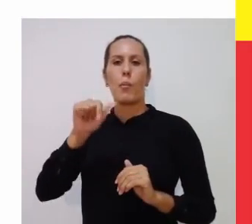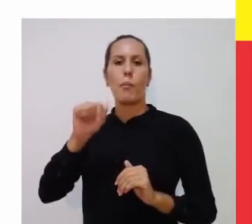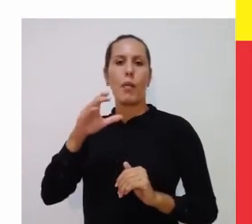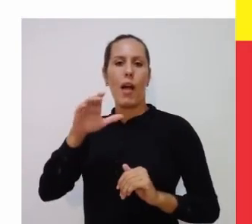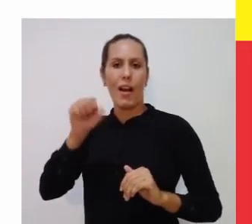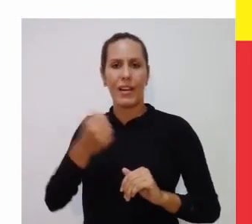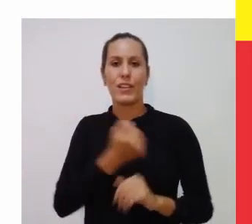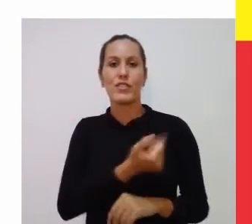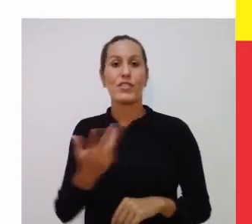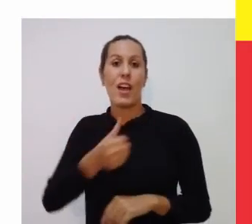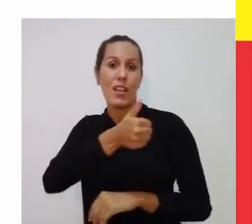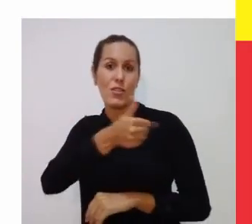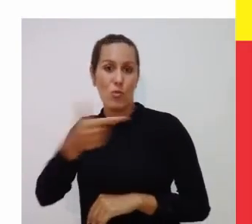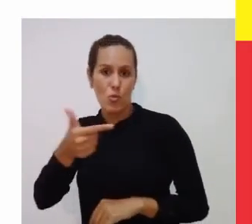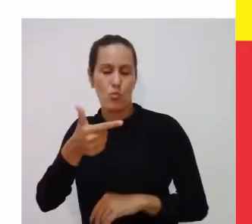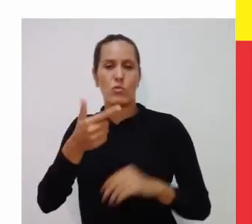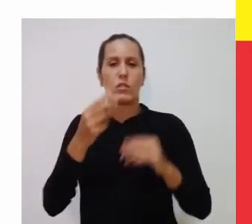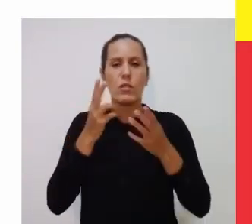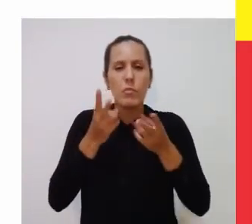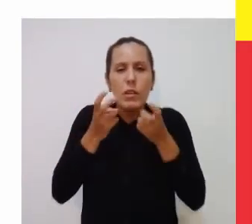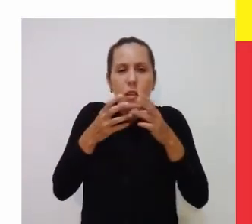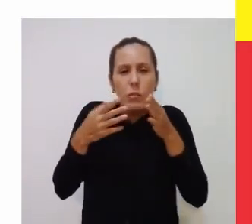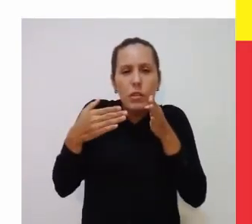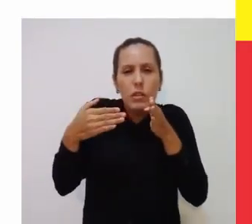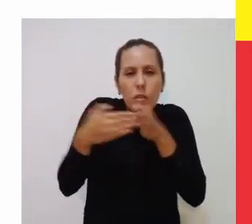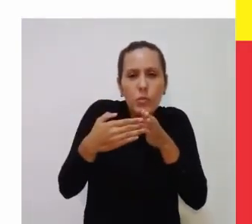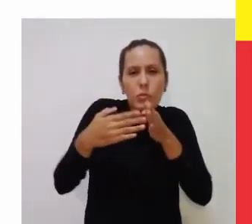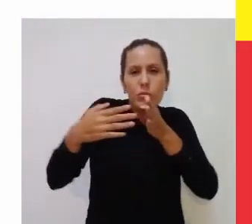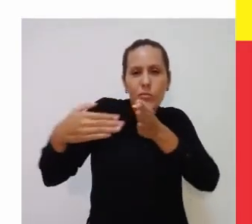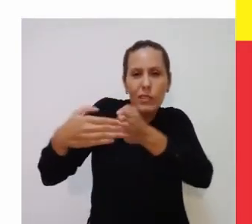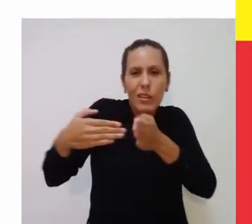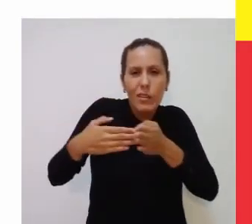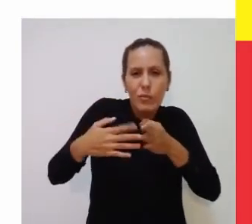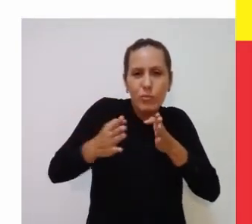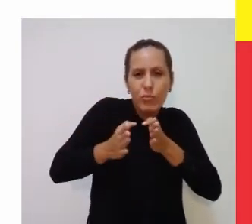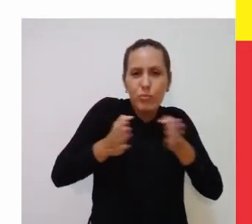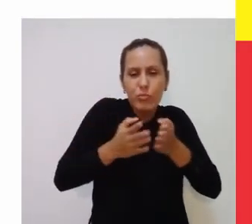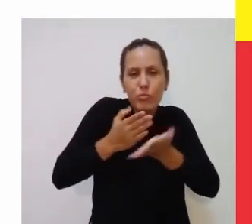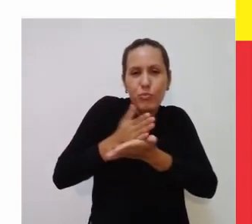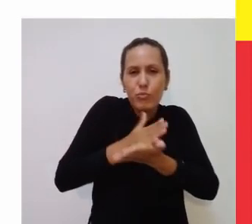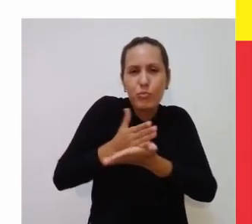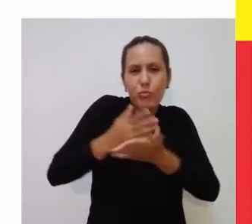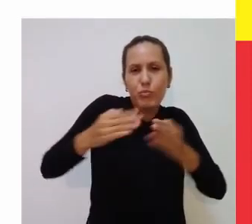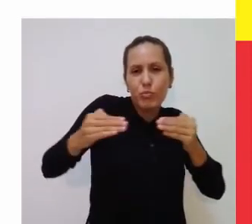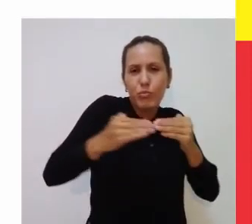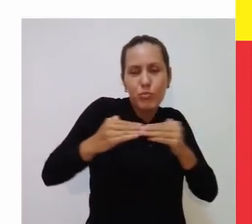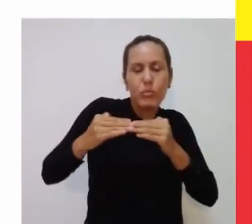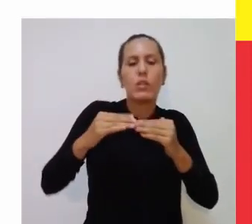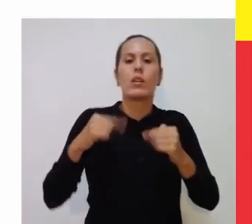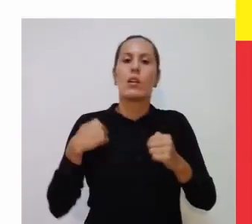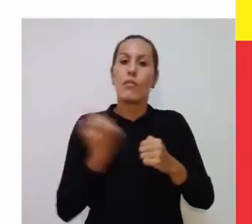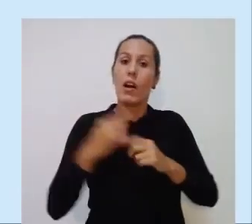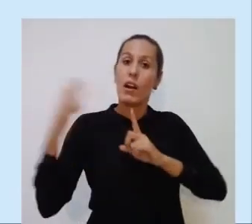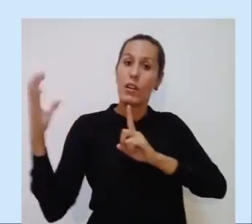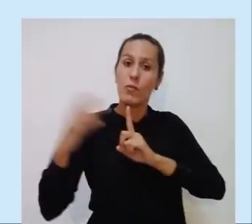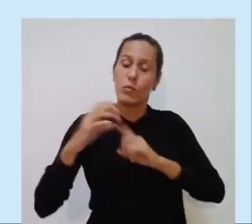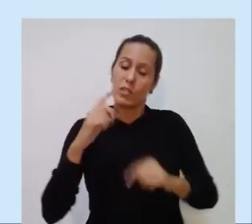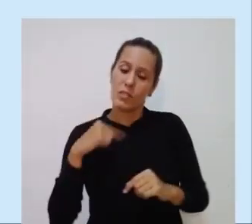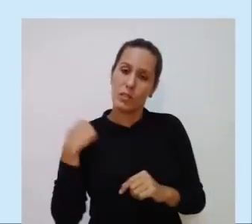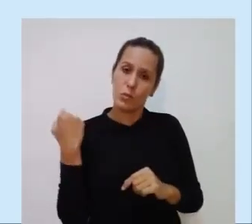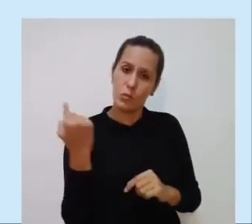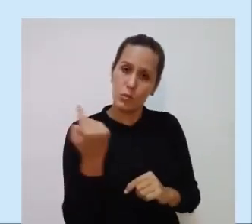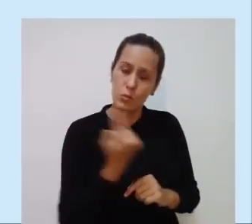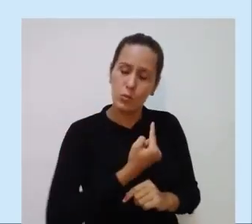12 placas, tal. E esses limites dessas placas é que vão influenciar o nosso relevo, tá? É a partir